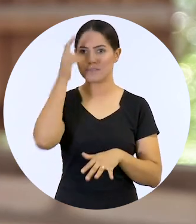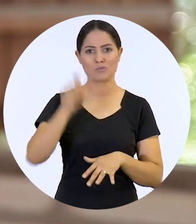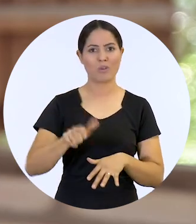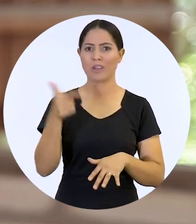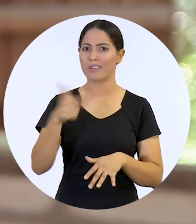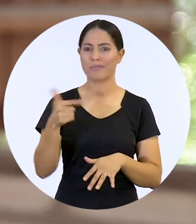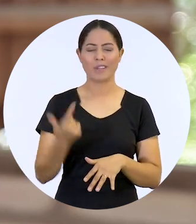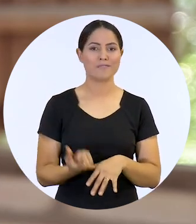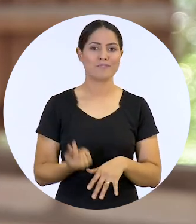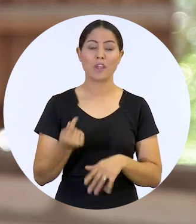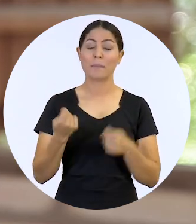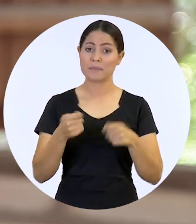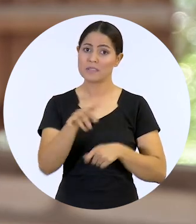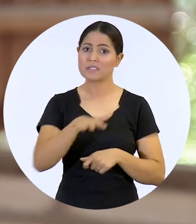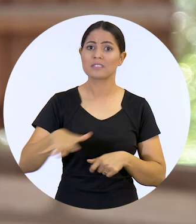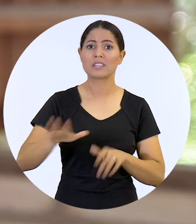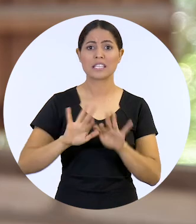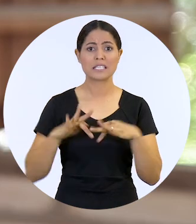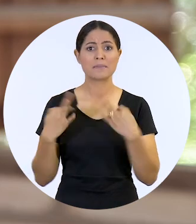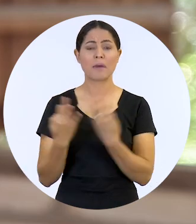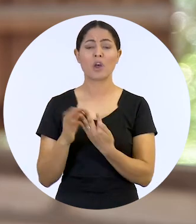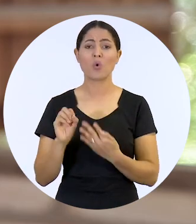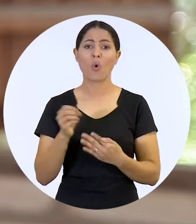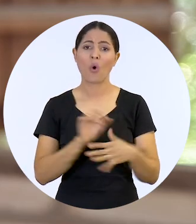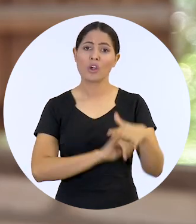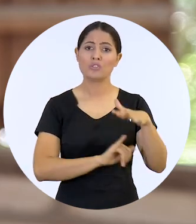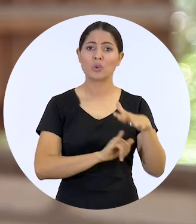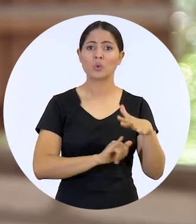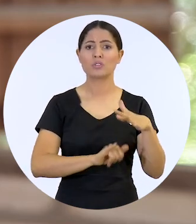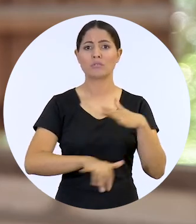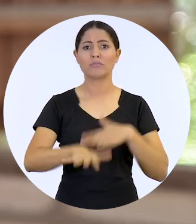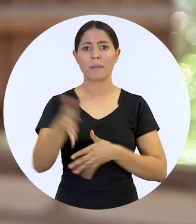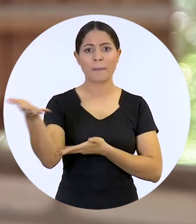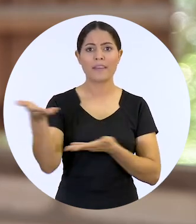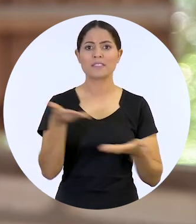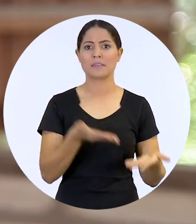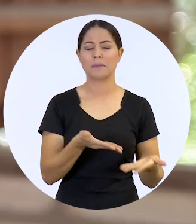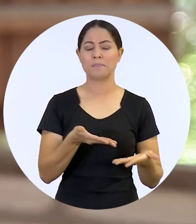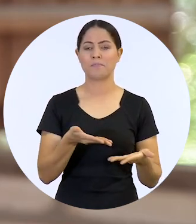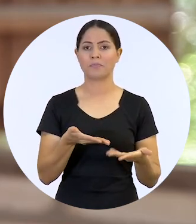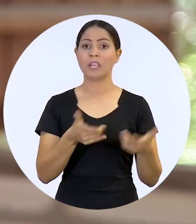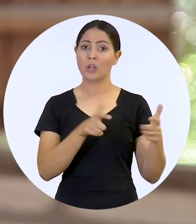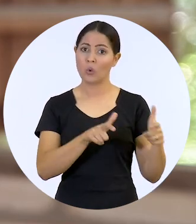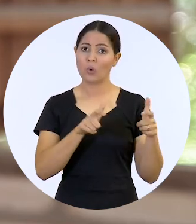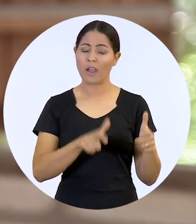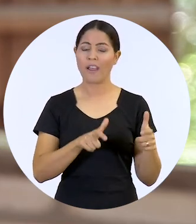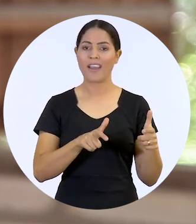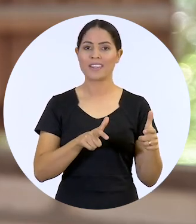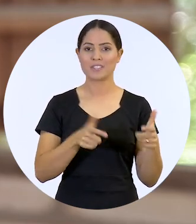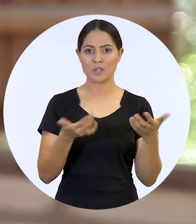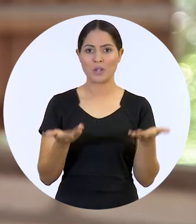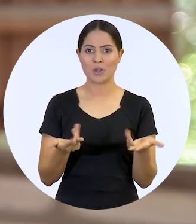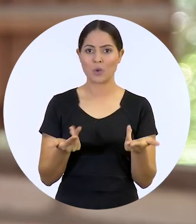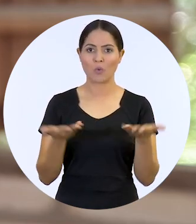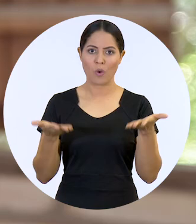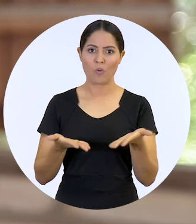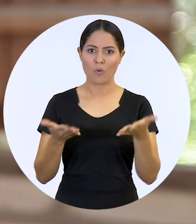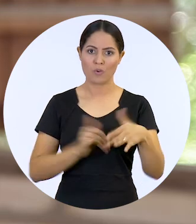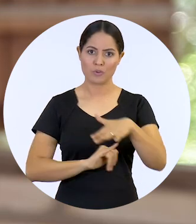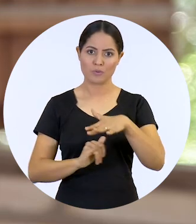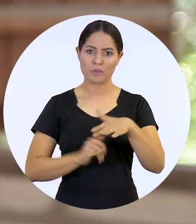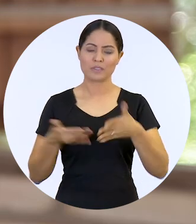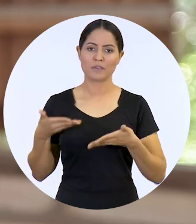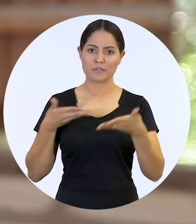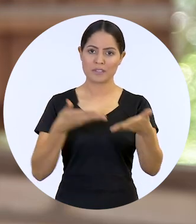ter espaço dentro das suas famílias ou instituições que possam acolhê-las. E nesses lugares, como essa instituição que nós estamos visitando